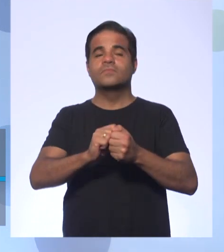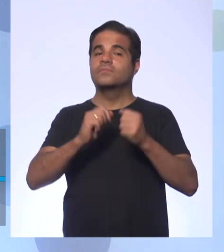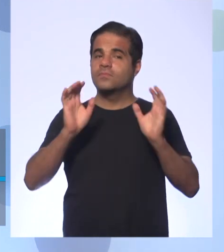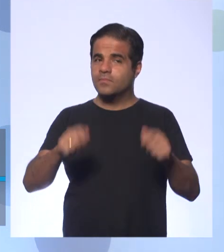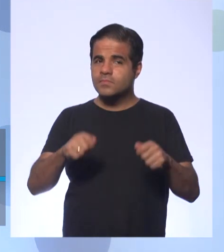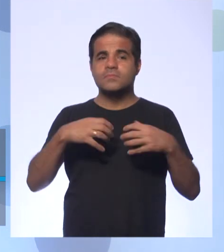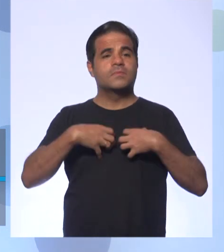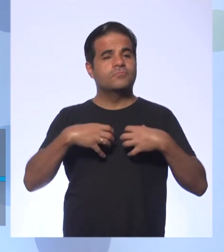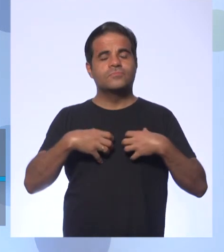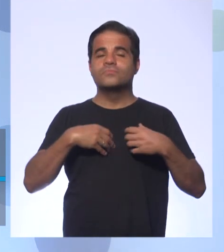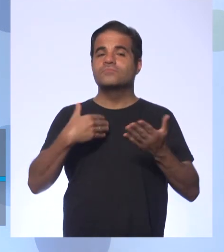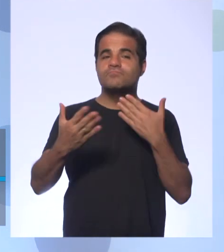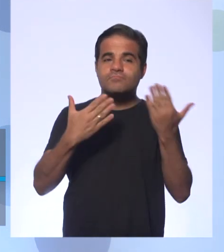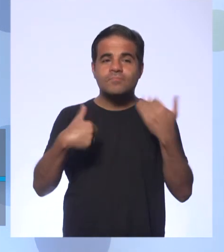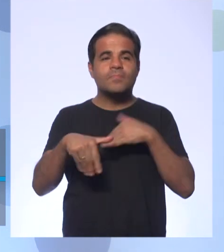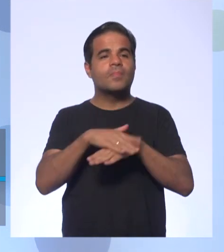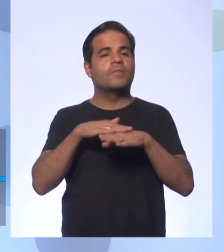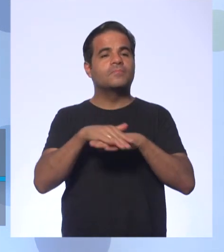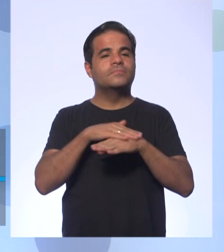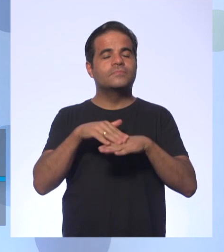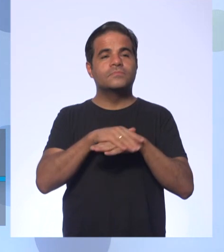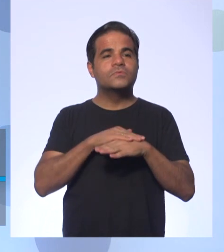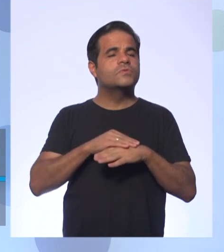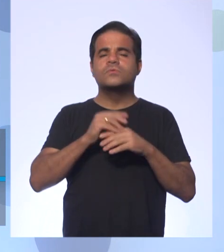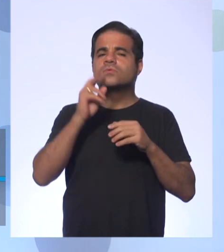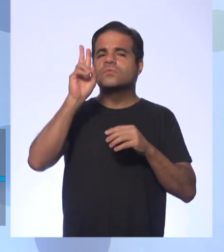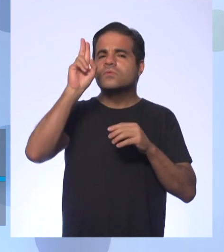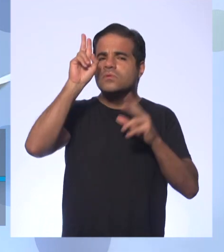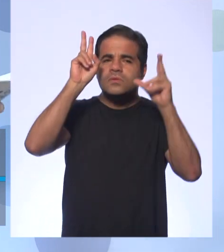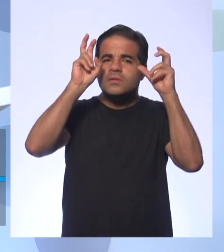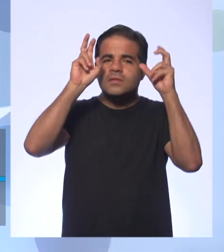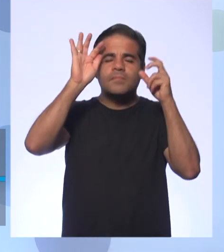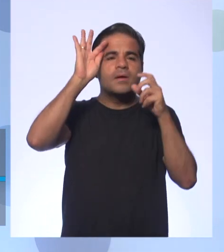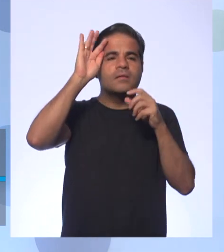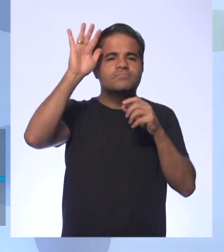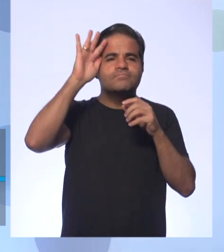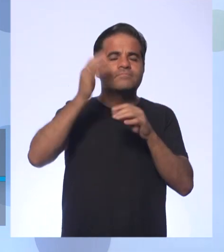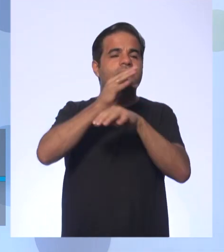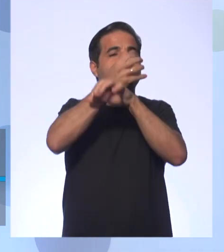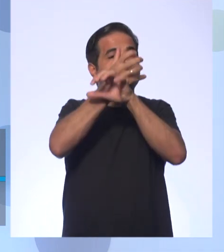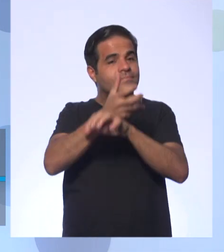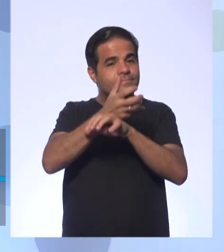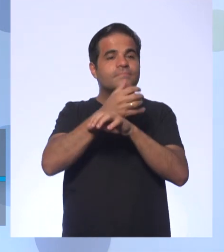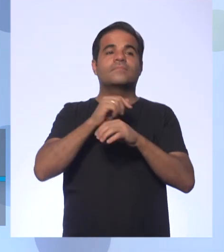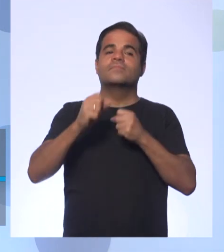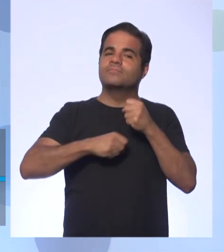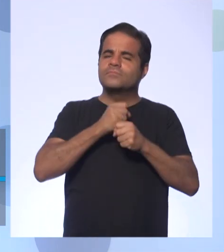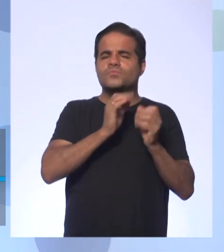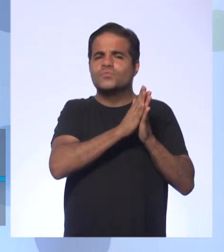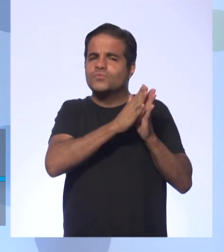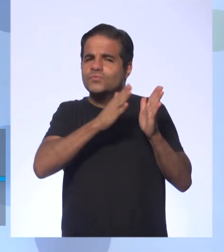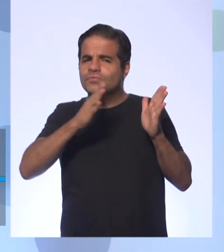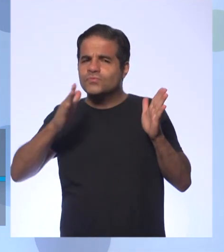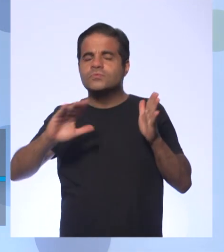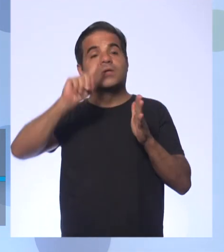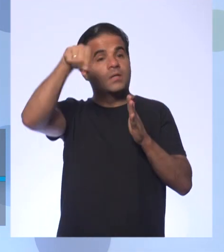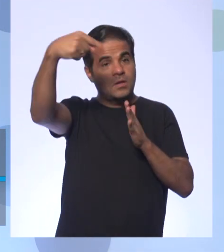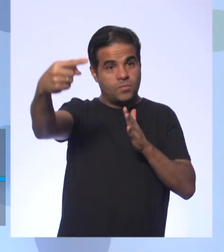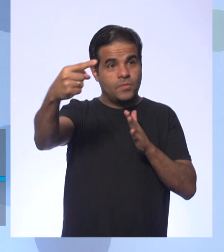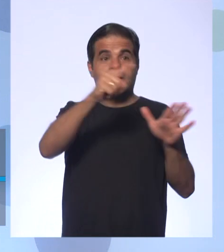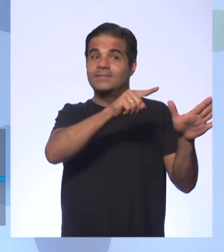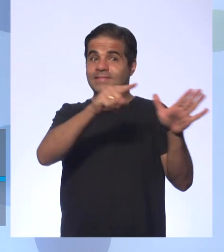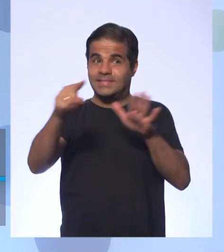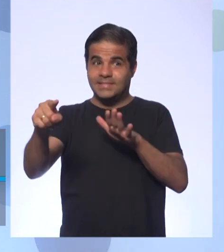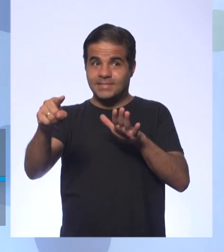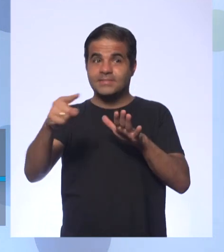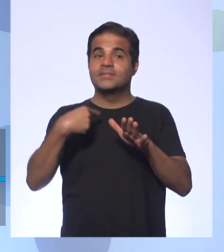forma bastante produtiva para conversar sobre filosofia ao longo de todo esse ano letivo. Na próxima